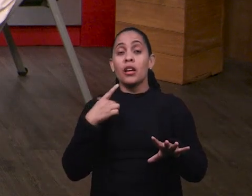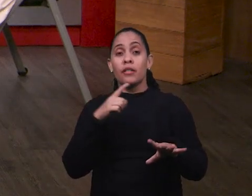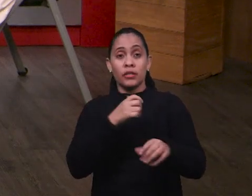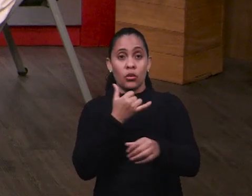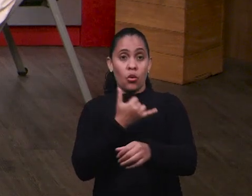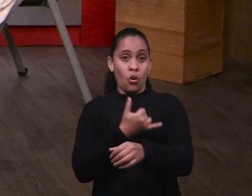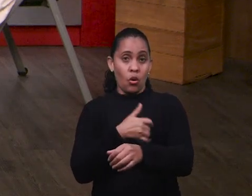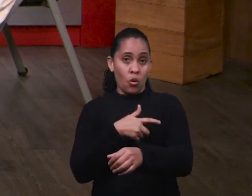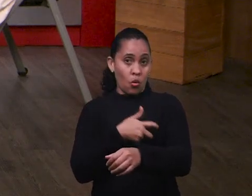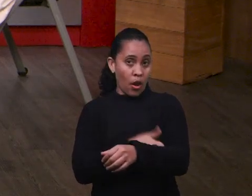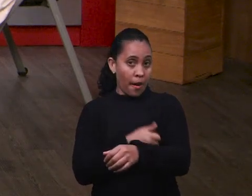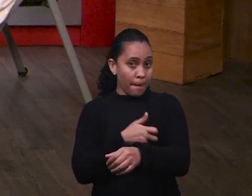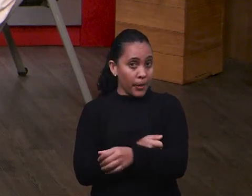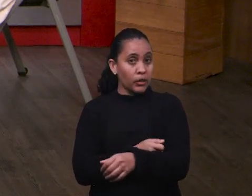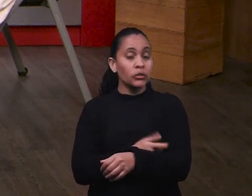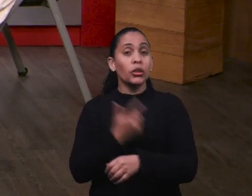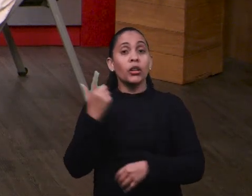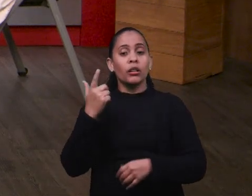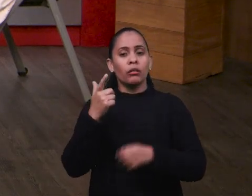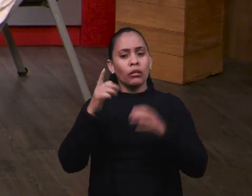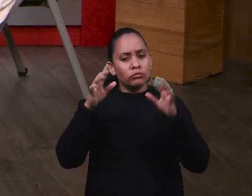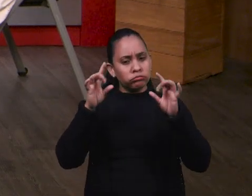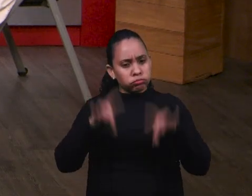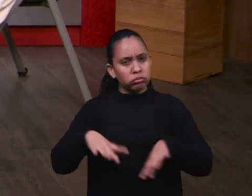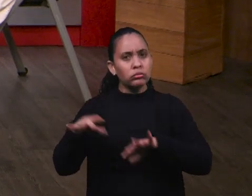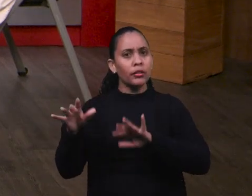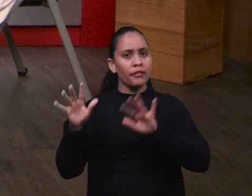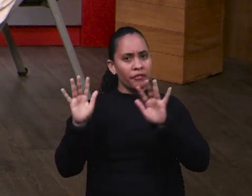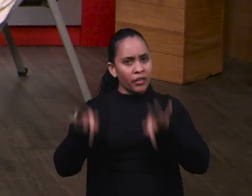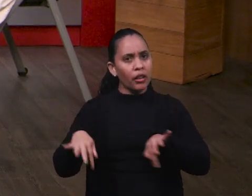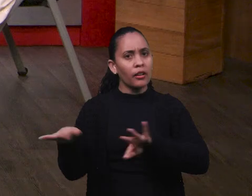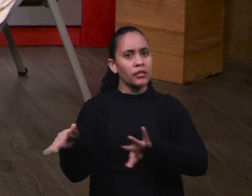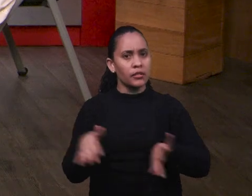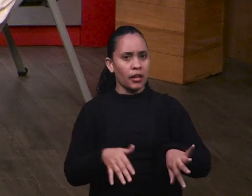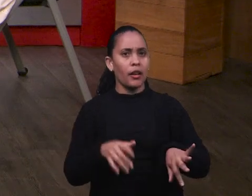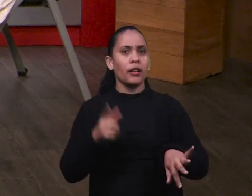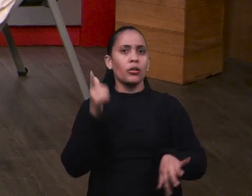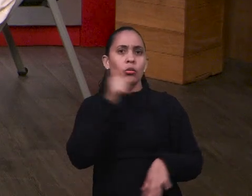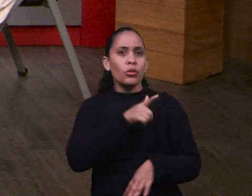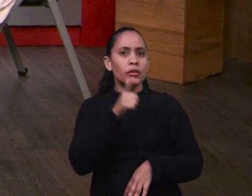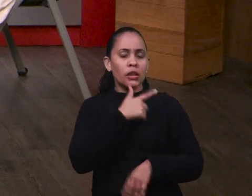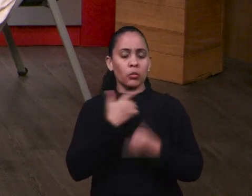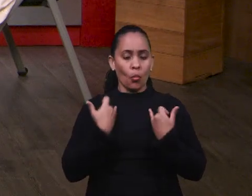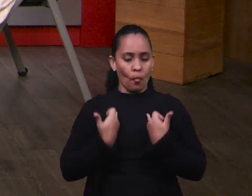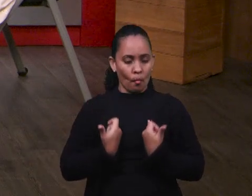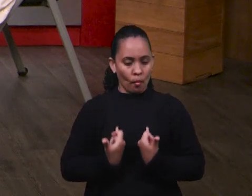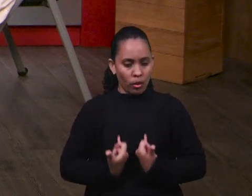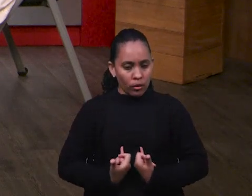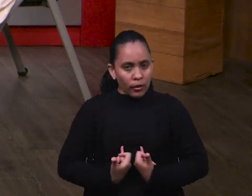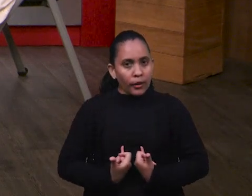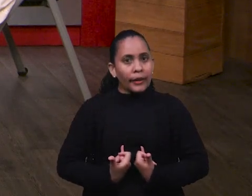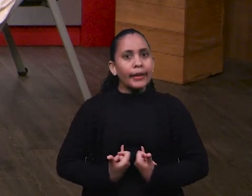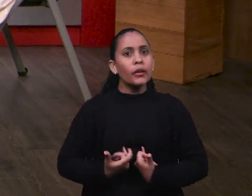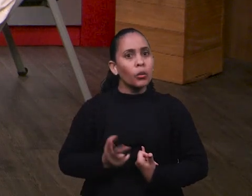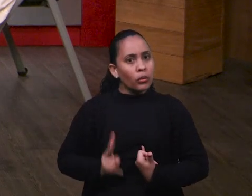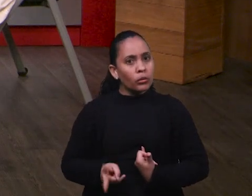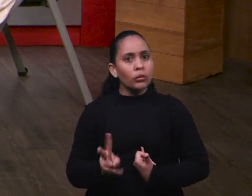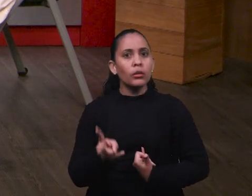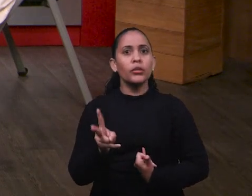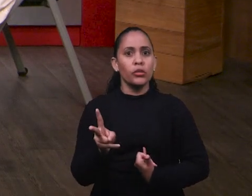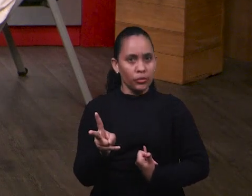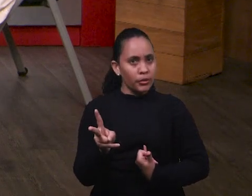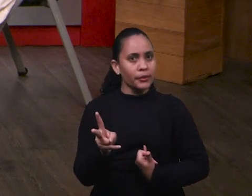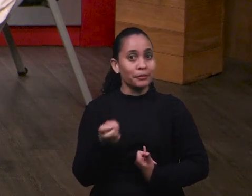medicamento, né? Ele possa manter ali, ele possa manter aquele peso que ele conseguiu, né?